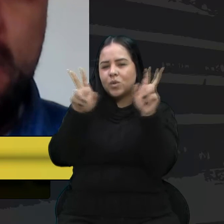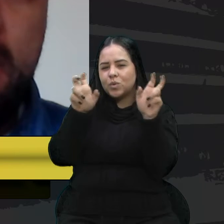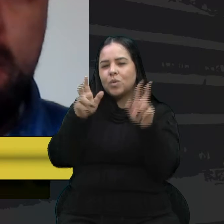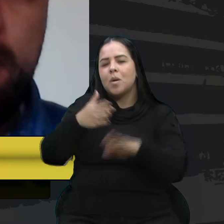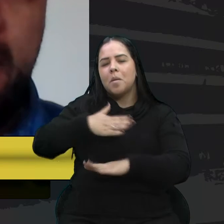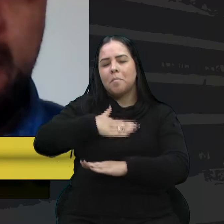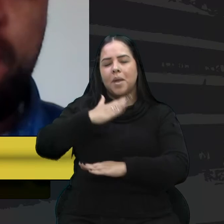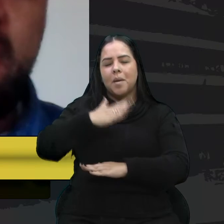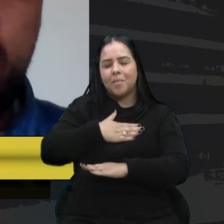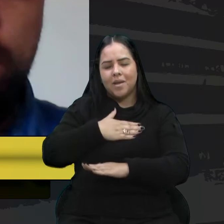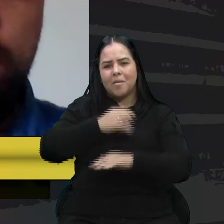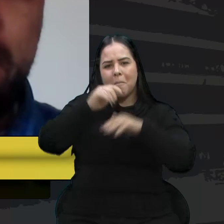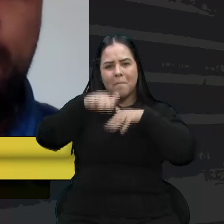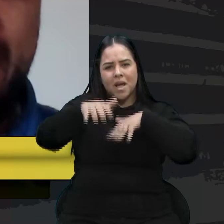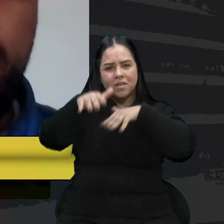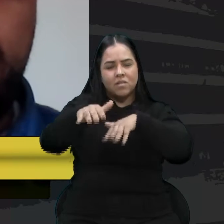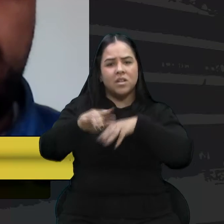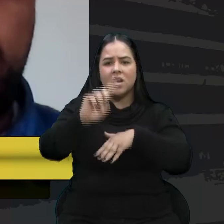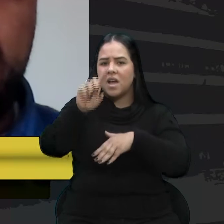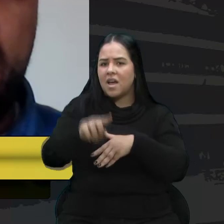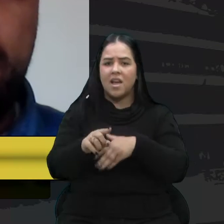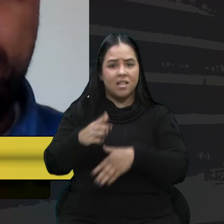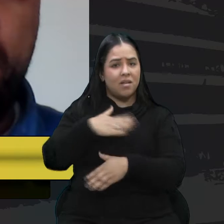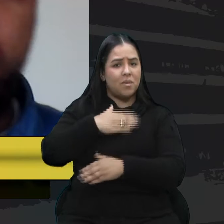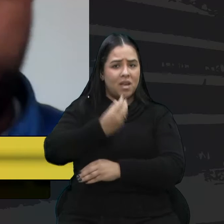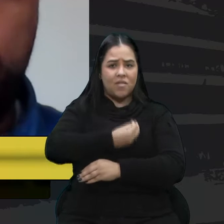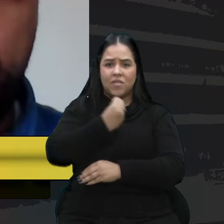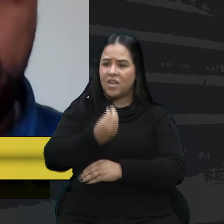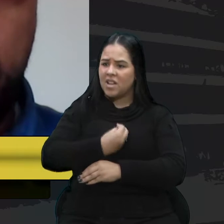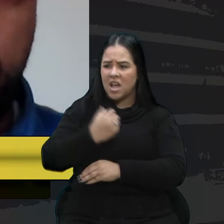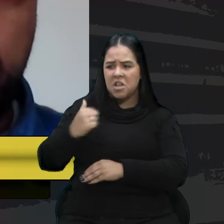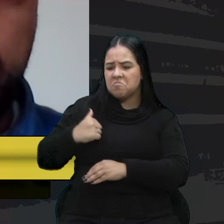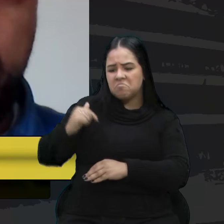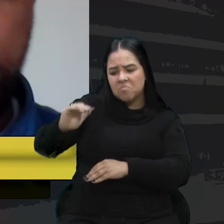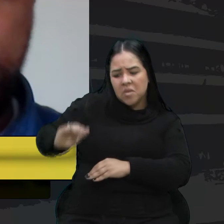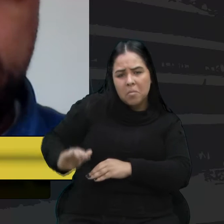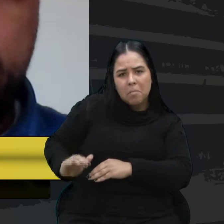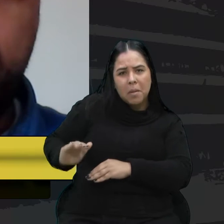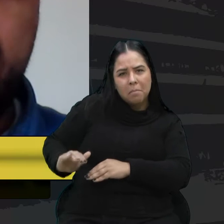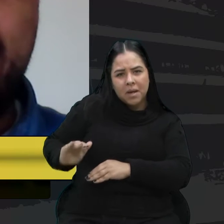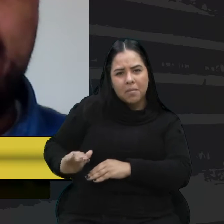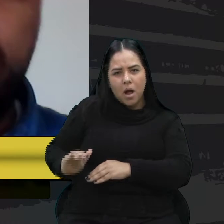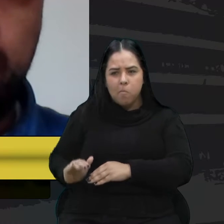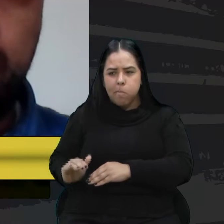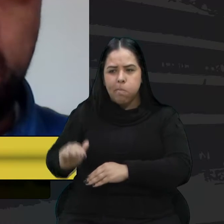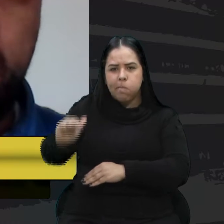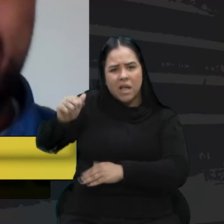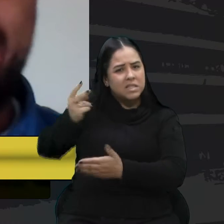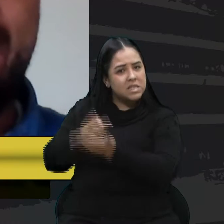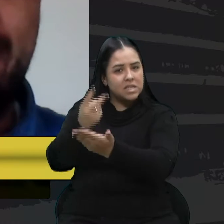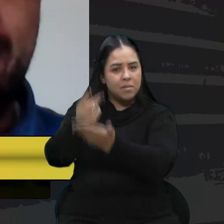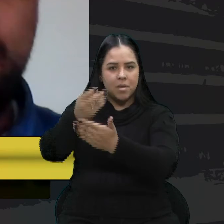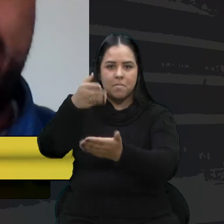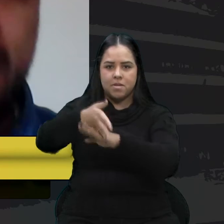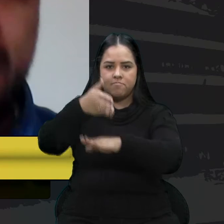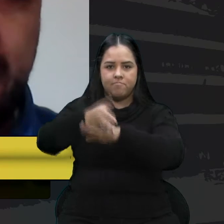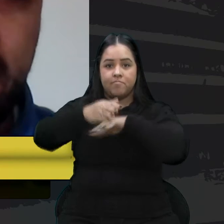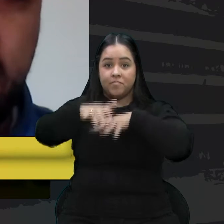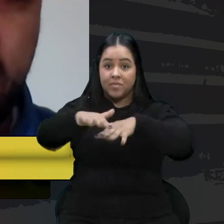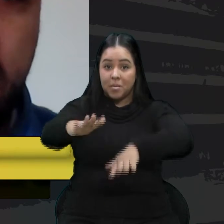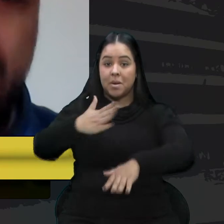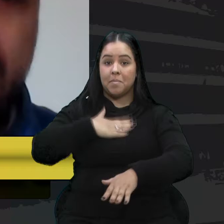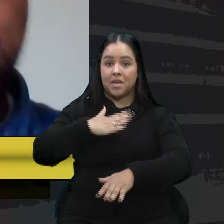mim, manifestação faz parte da minha vida, desde que eu era muito pequeno. Para mim e para os cidadãos e para as cidadãs